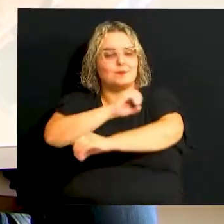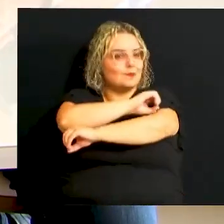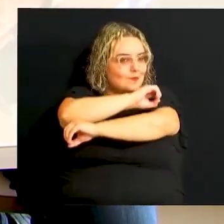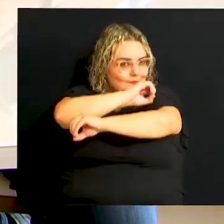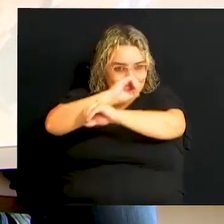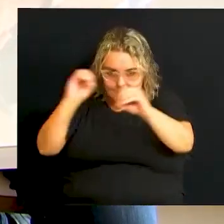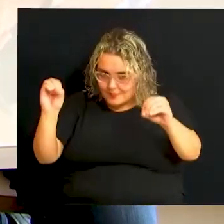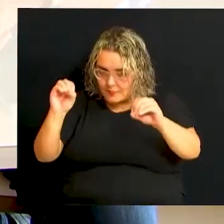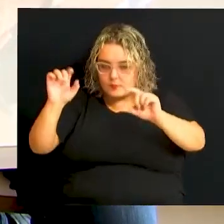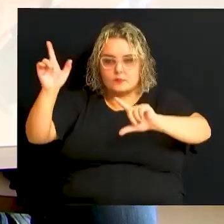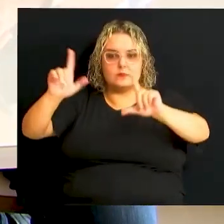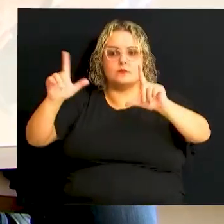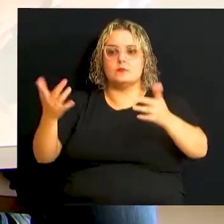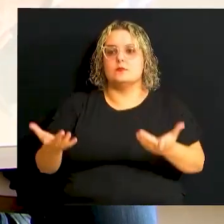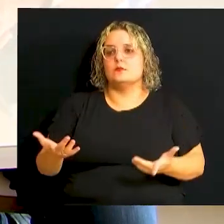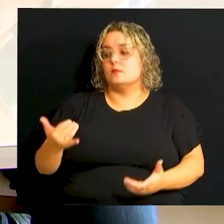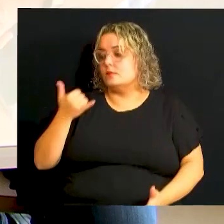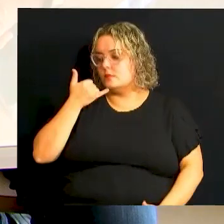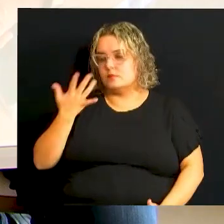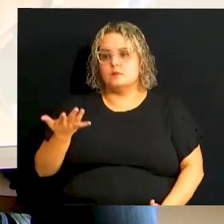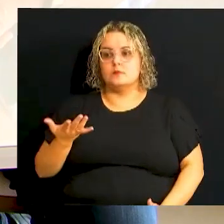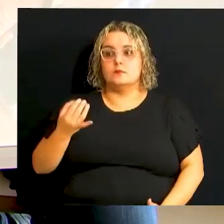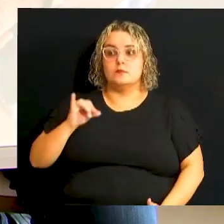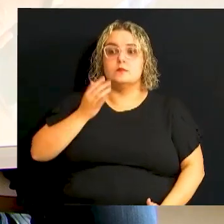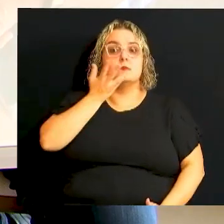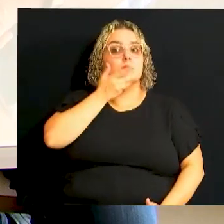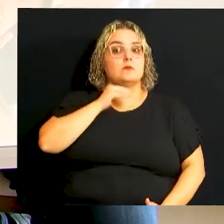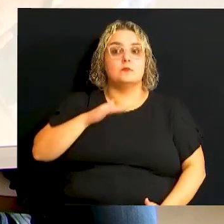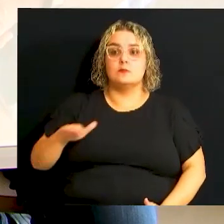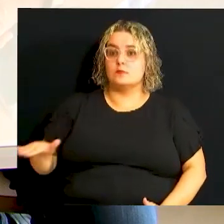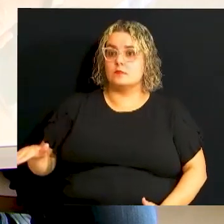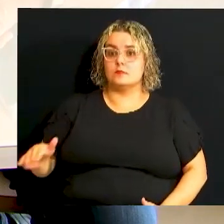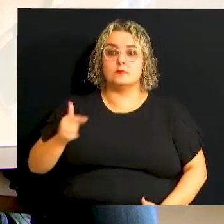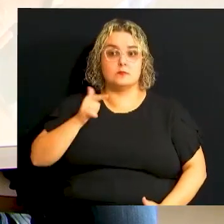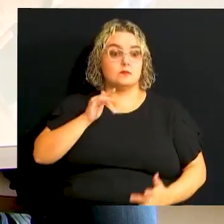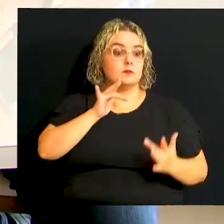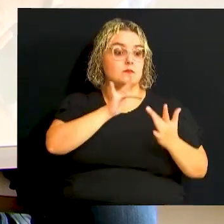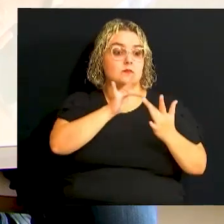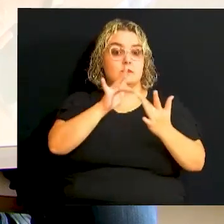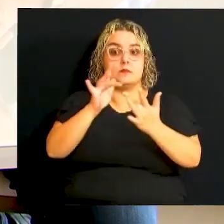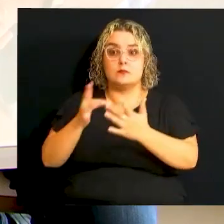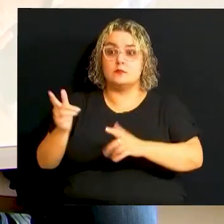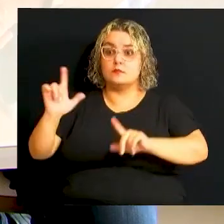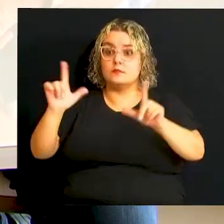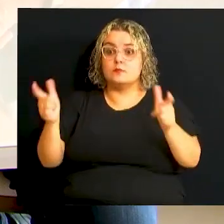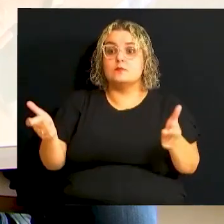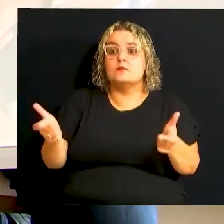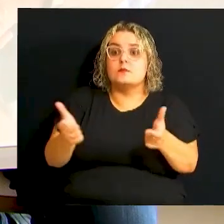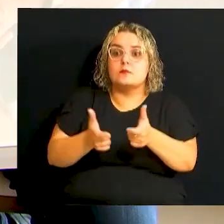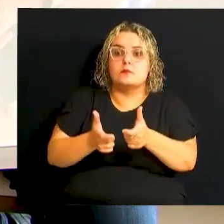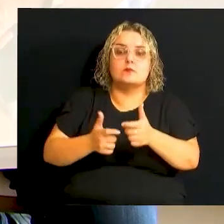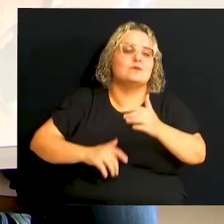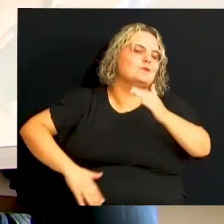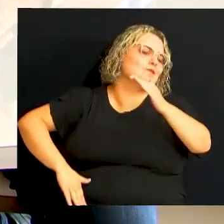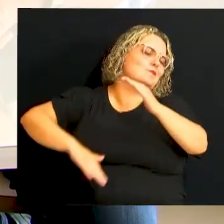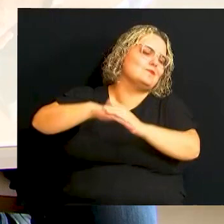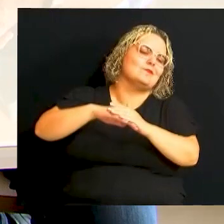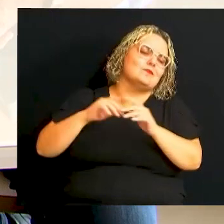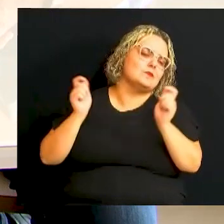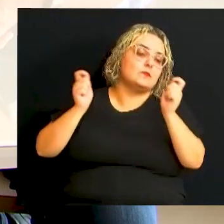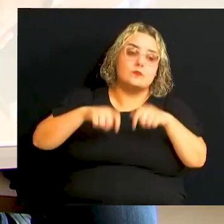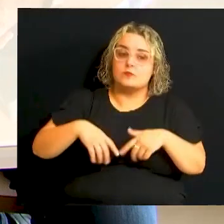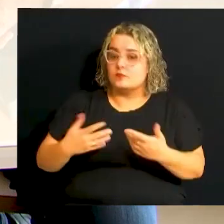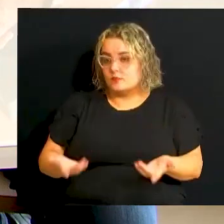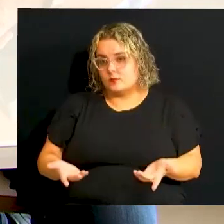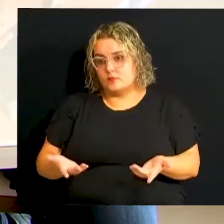0 telas, mas se a criança não tem condições de ter nenhum contato com tela, é você minimizar o